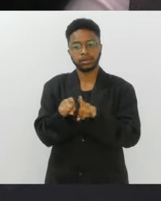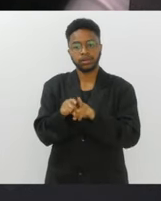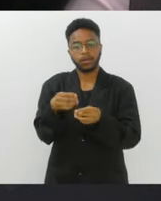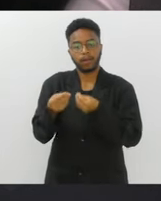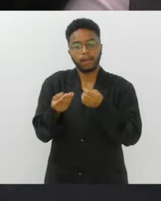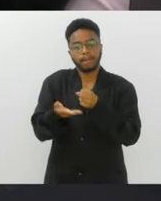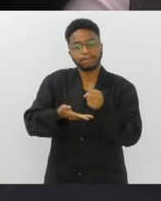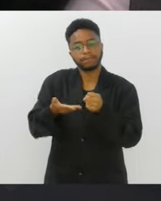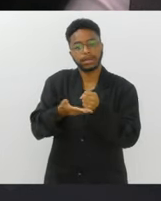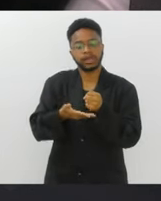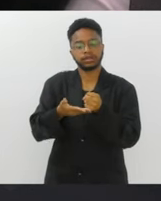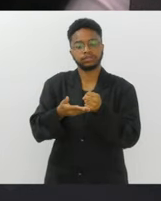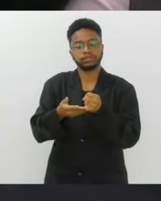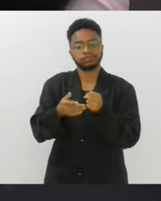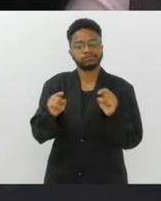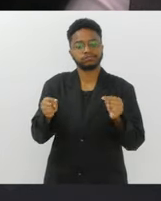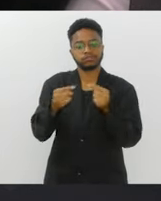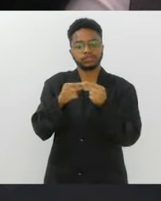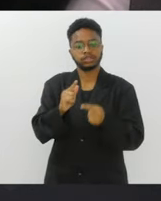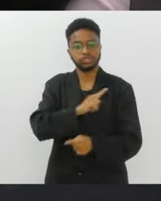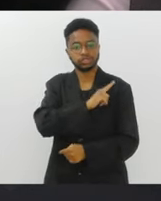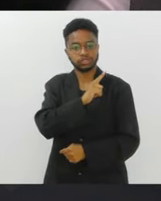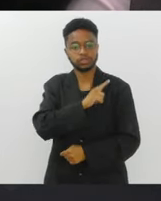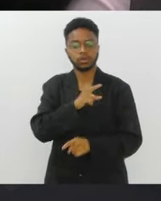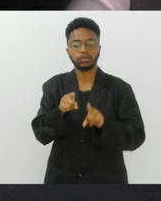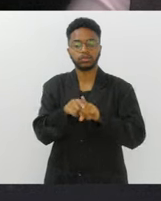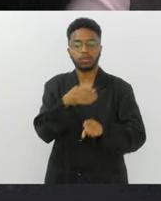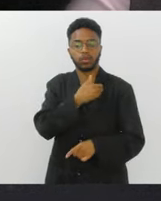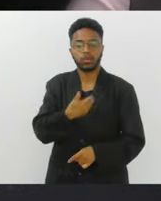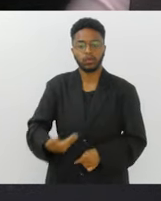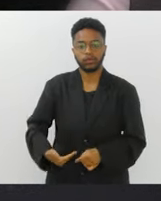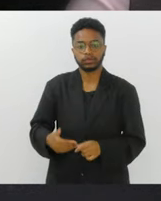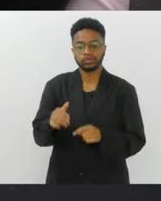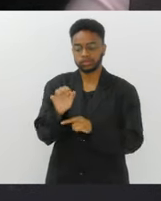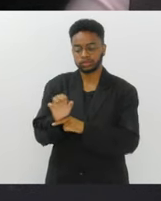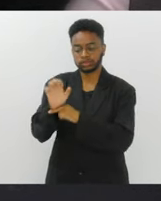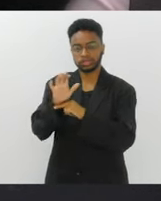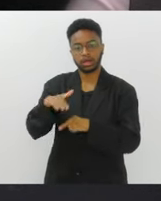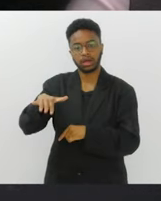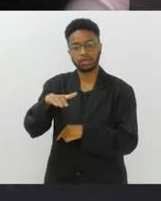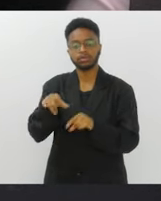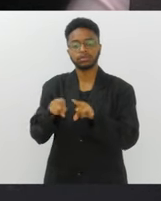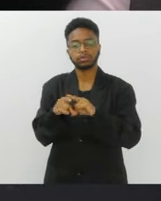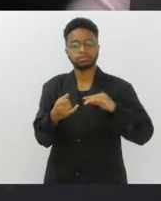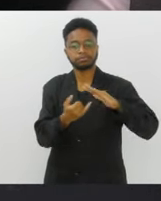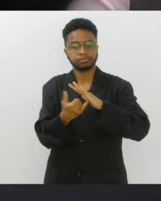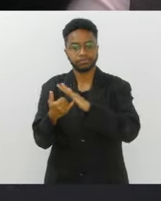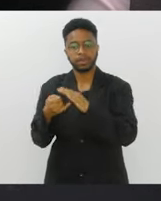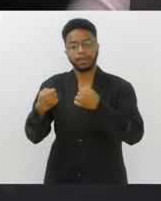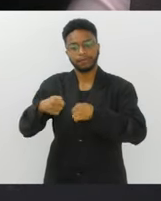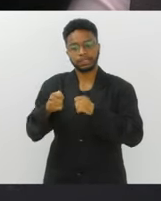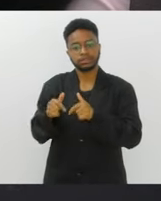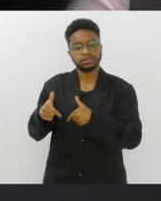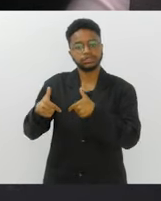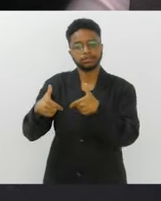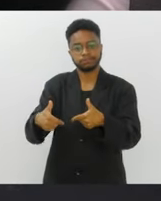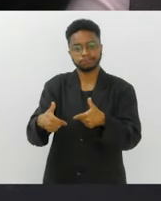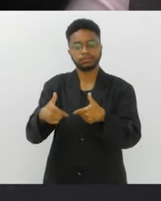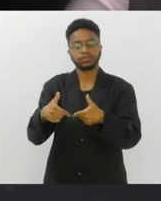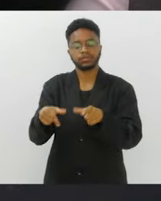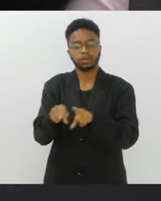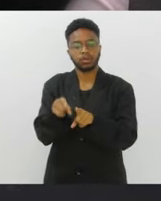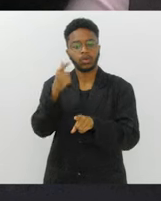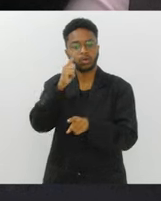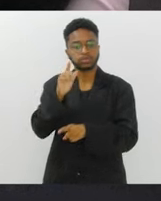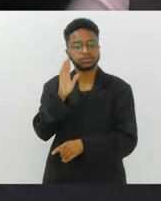base necessária de gestão e governança que o Estado e as entidades precisam, principalmente para ter fôlego e cooperação para